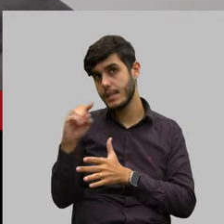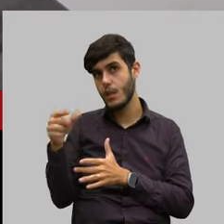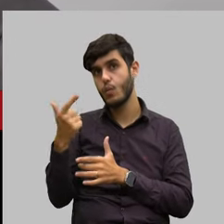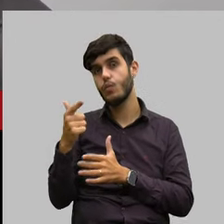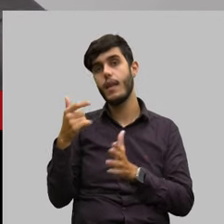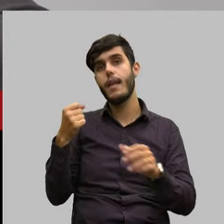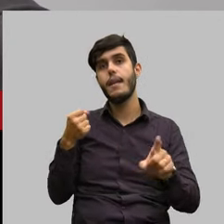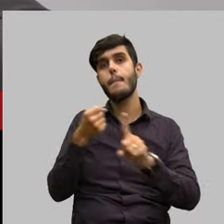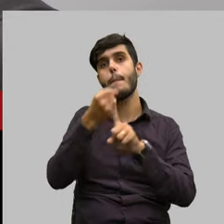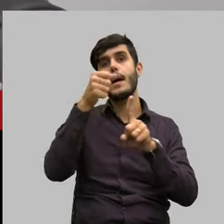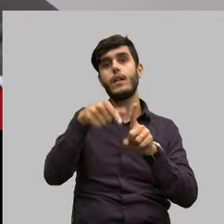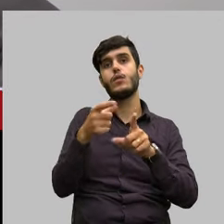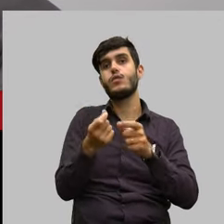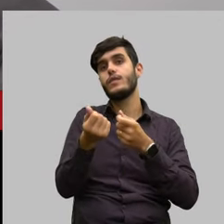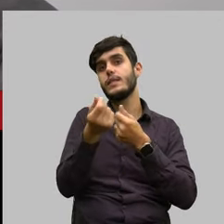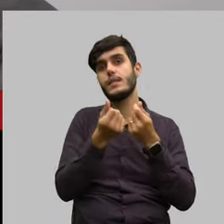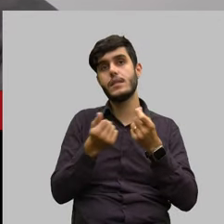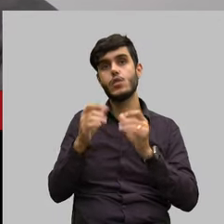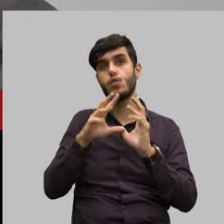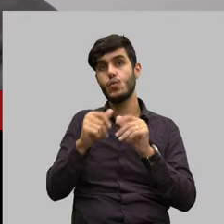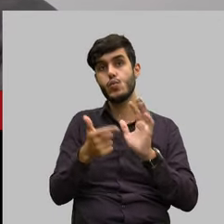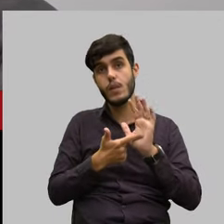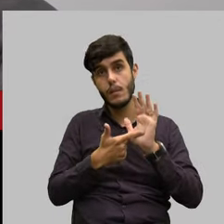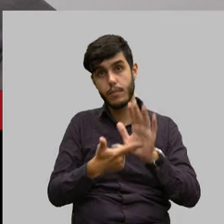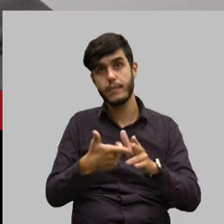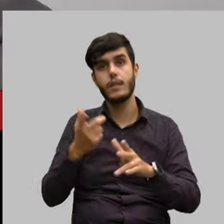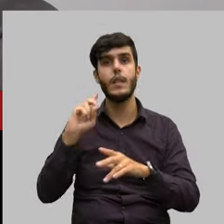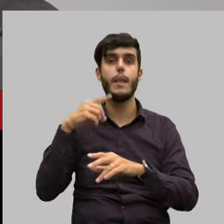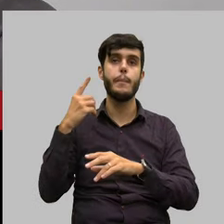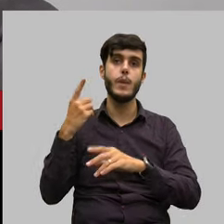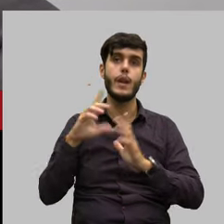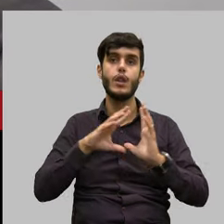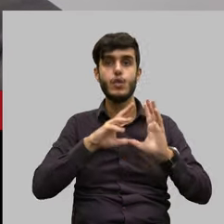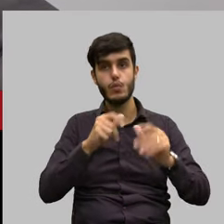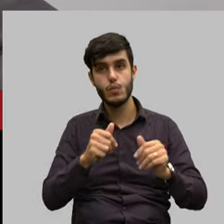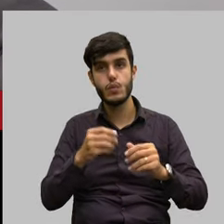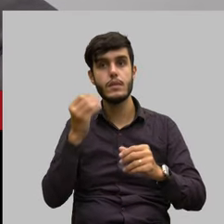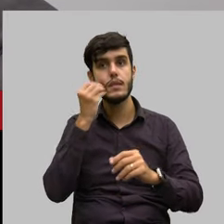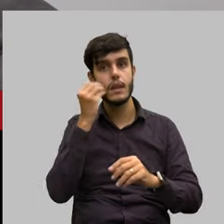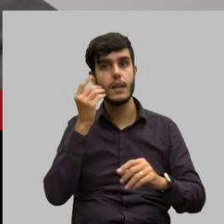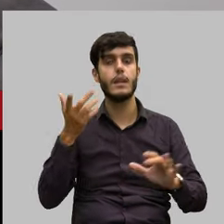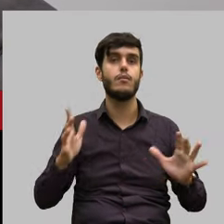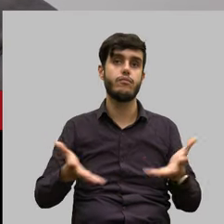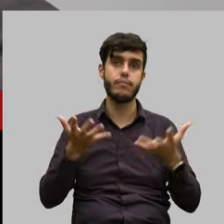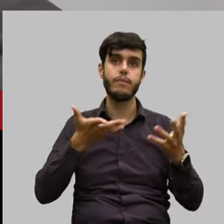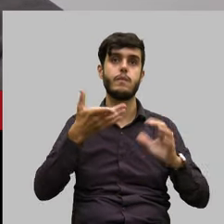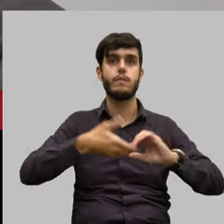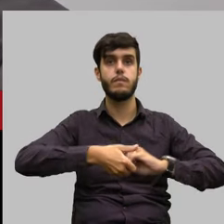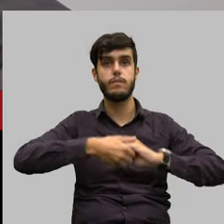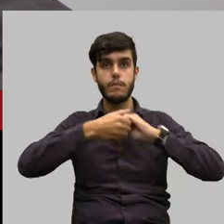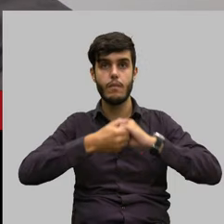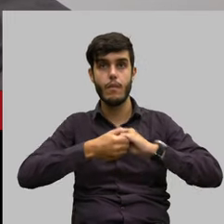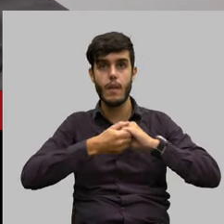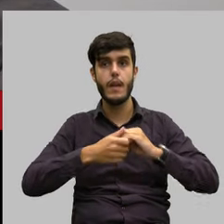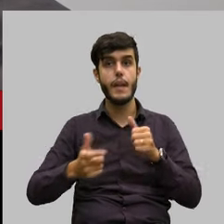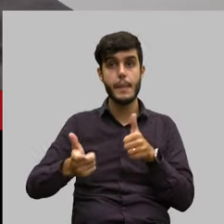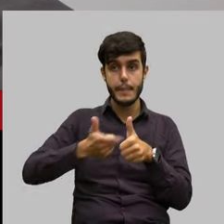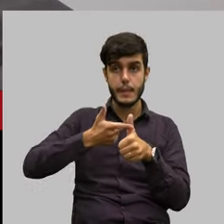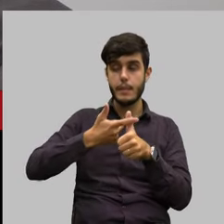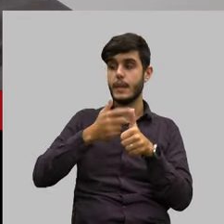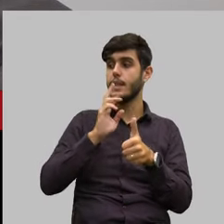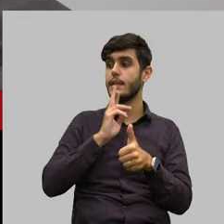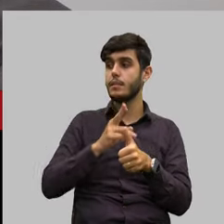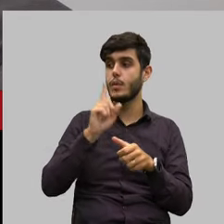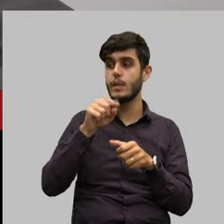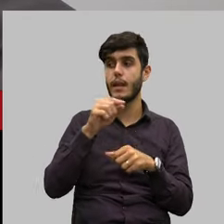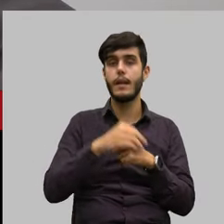financeiro tudo que a gente apresenta aqui enquanto Deputado e que a gente tenta até promover um acordo as primeiras resposta Secretário é